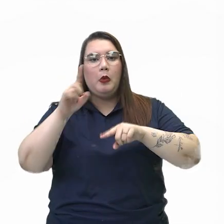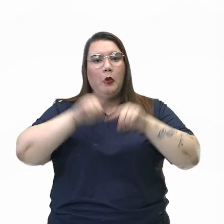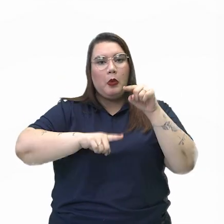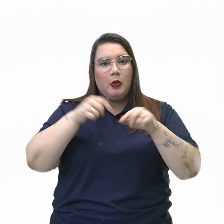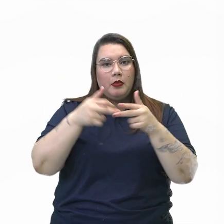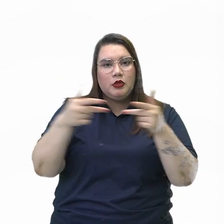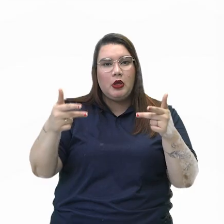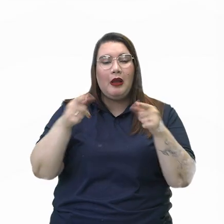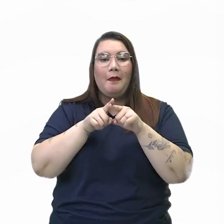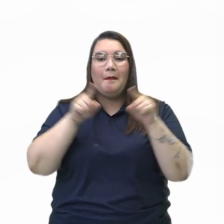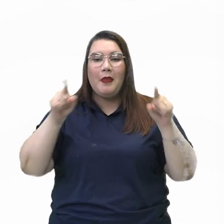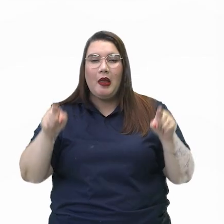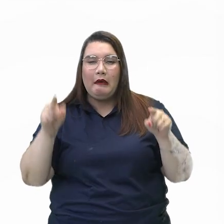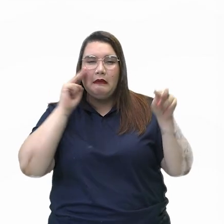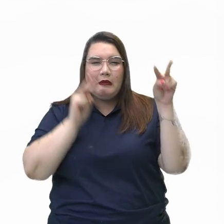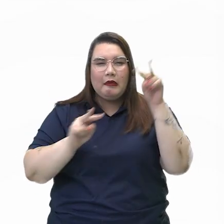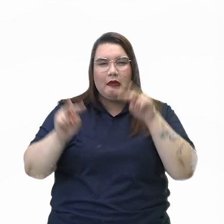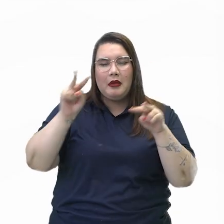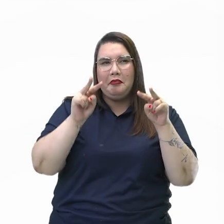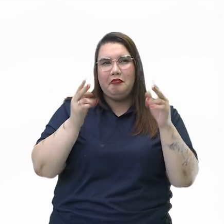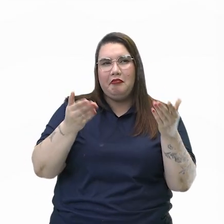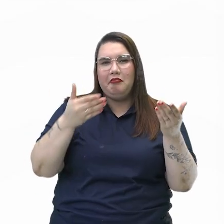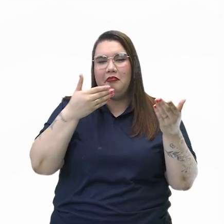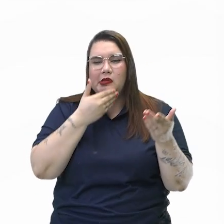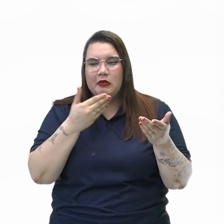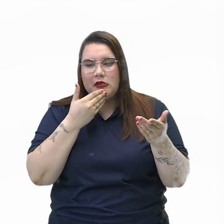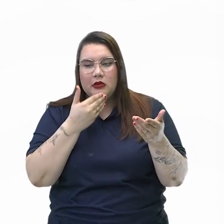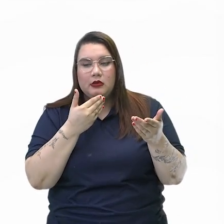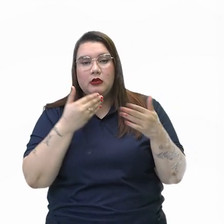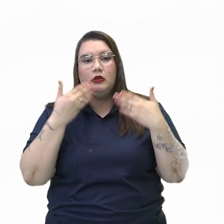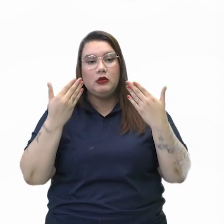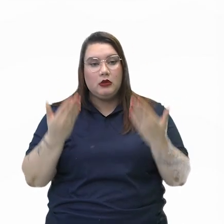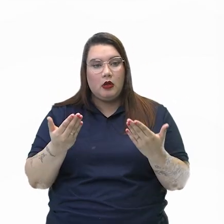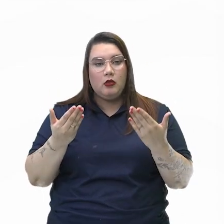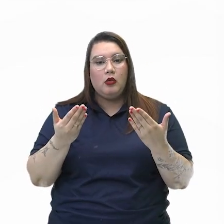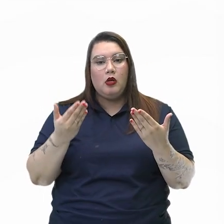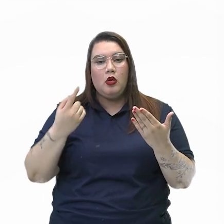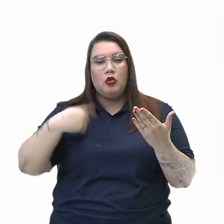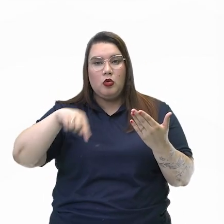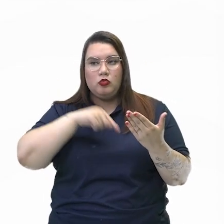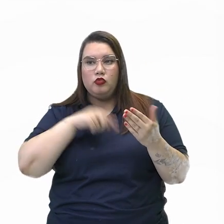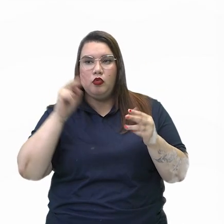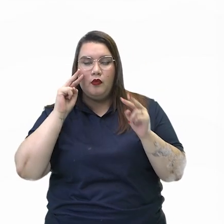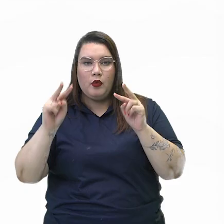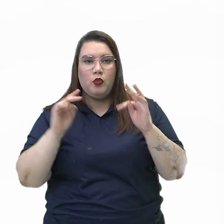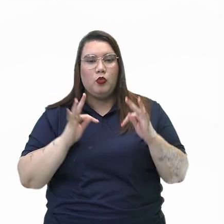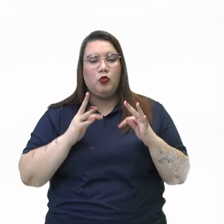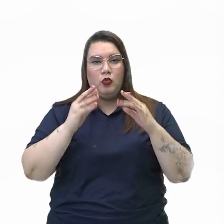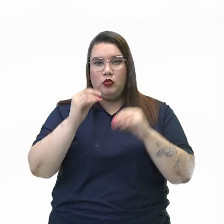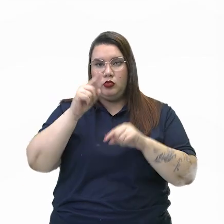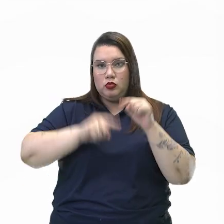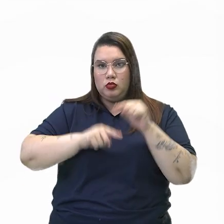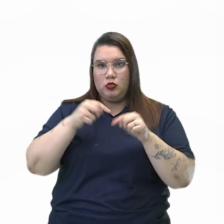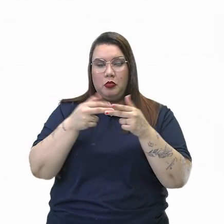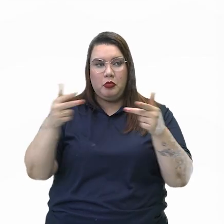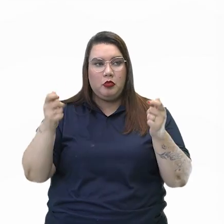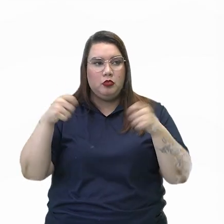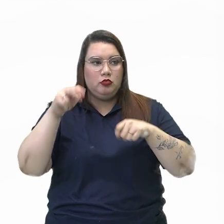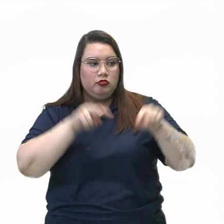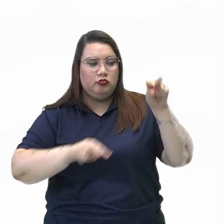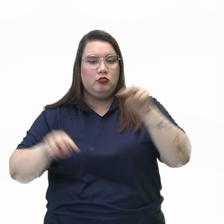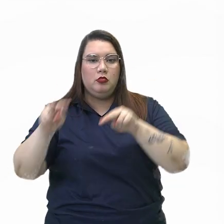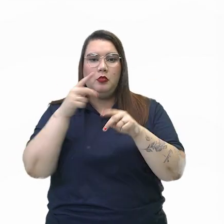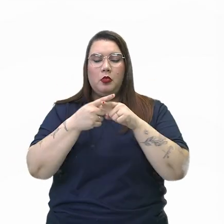objeto. Bem, é pela reflexão difusa que a gente enxerga todos os objetos que estão à nossa frente, né? Porque os